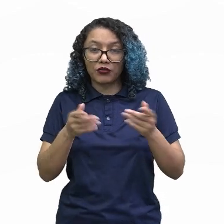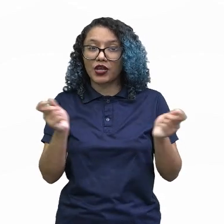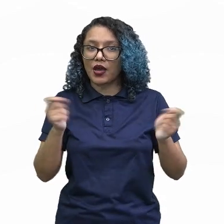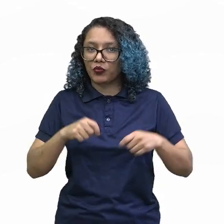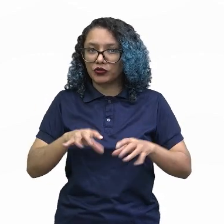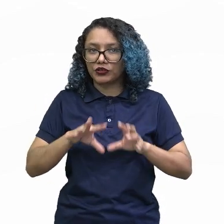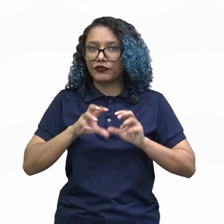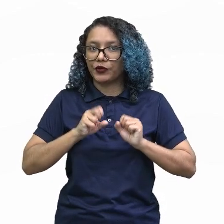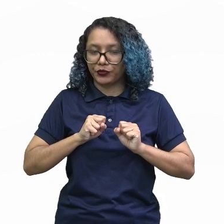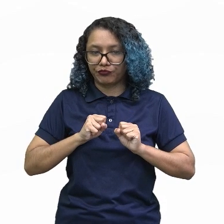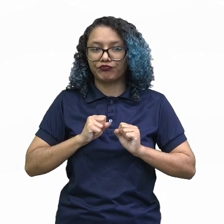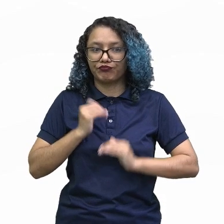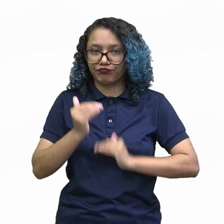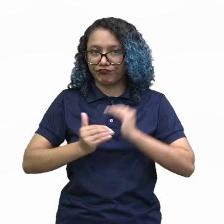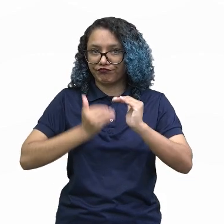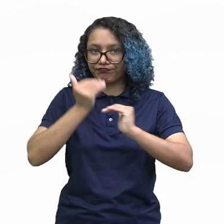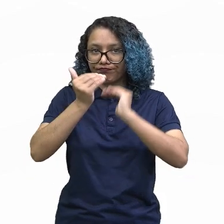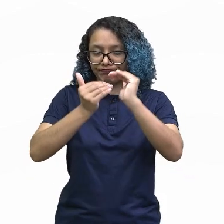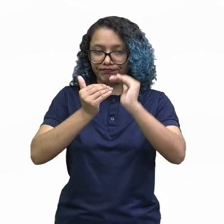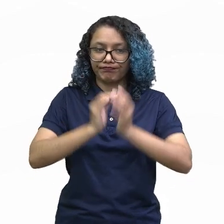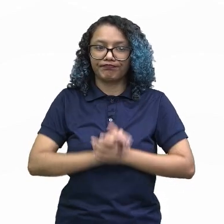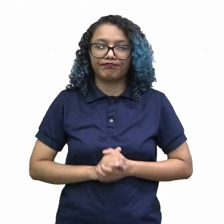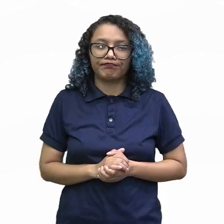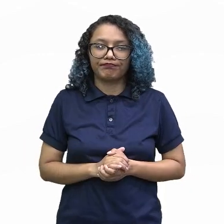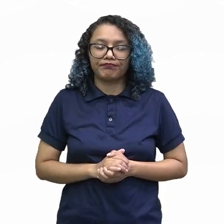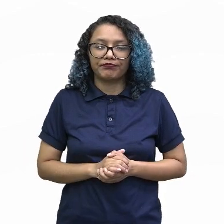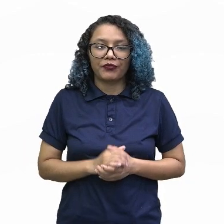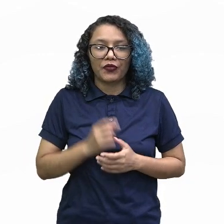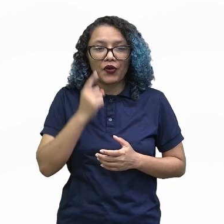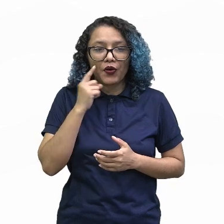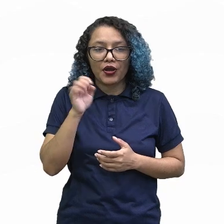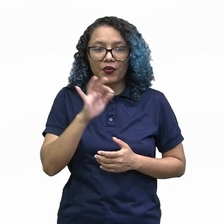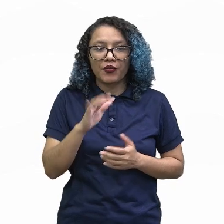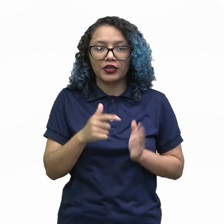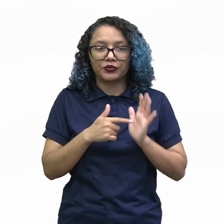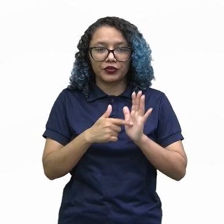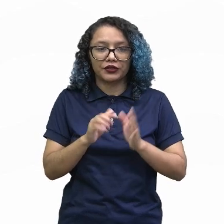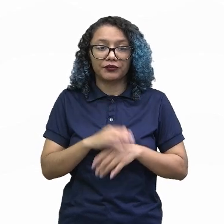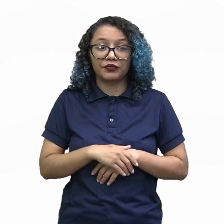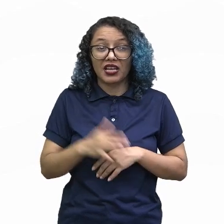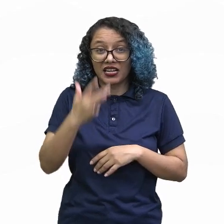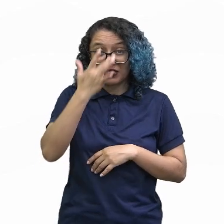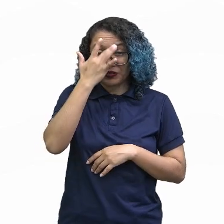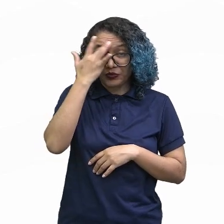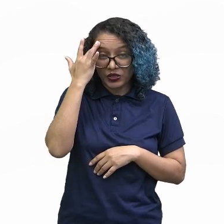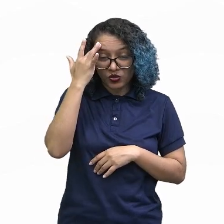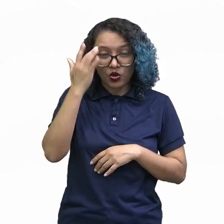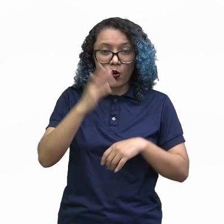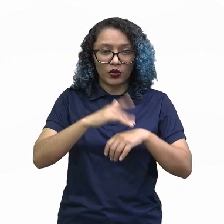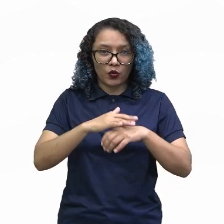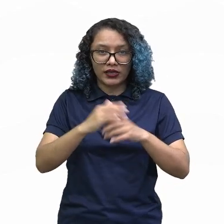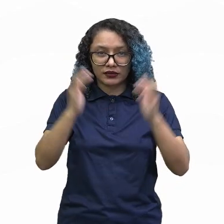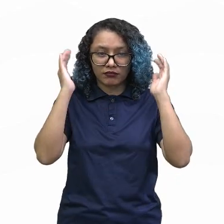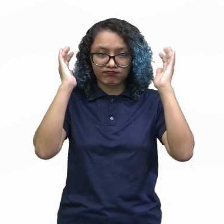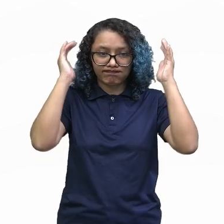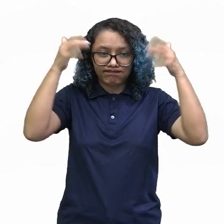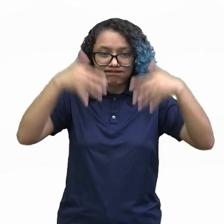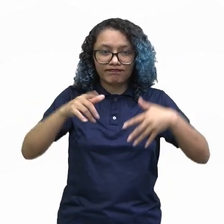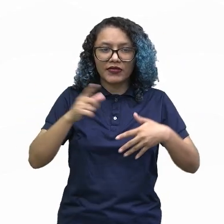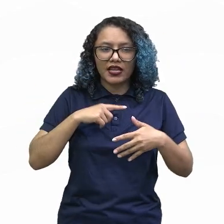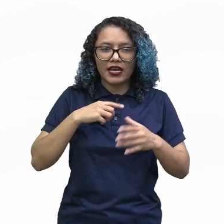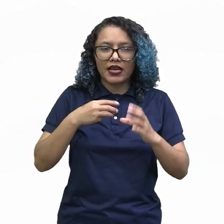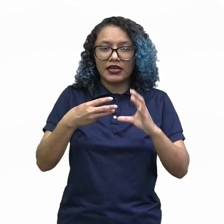vulnerabilidade. Vamos observar aí na nossa próxima imagem, né, nos portadores de esclerose múltipla, as células